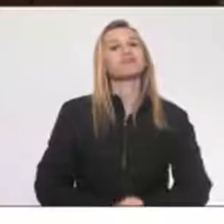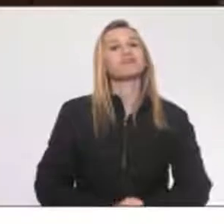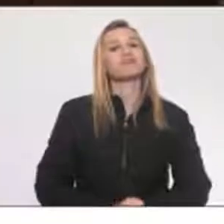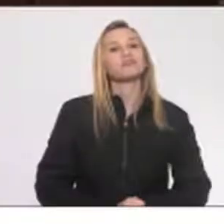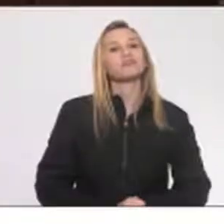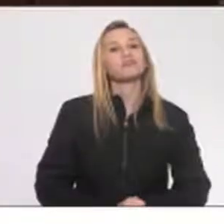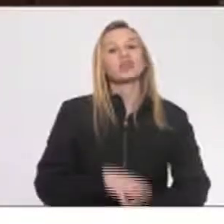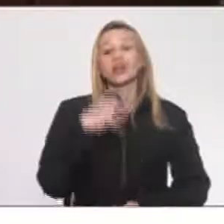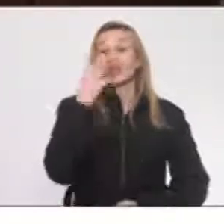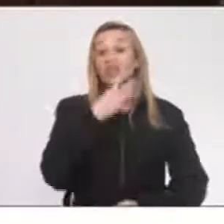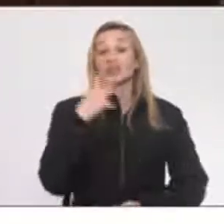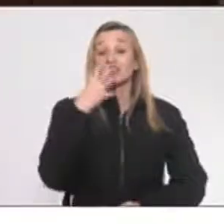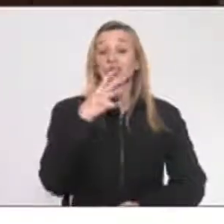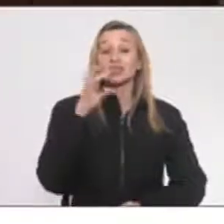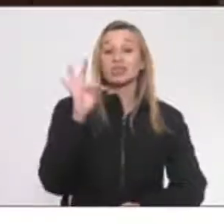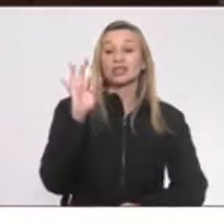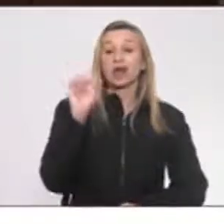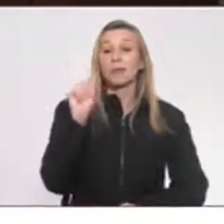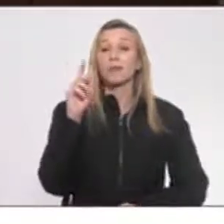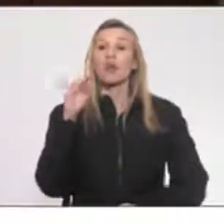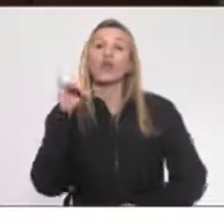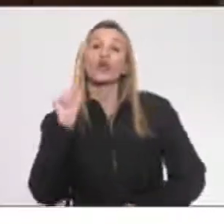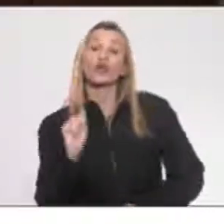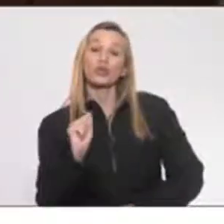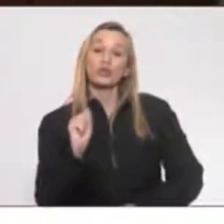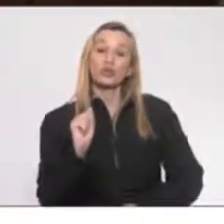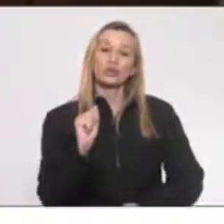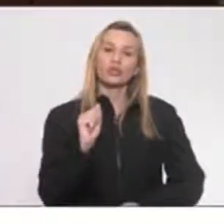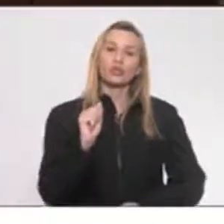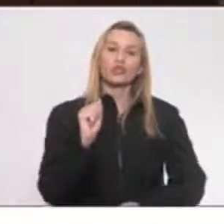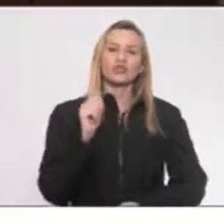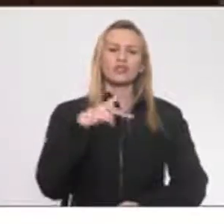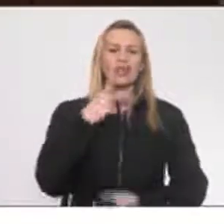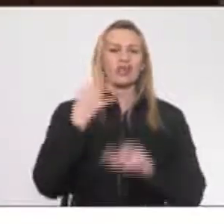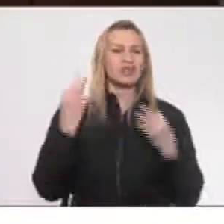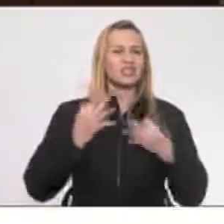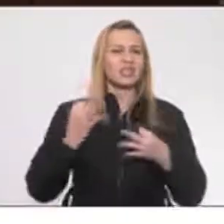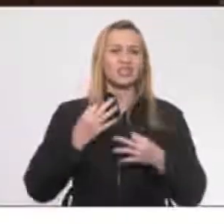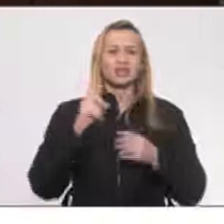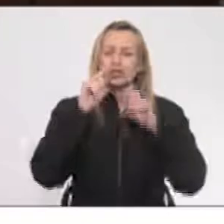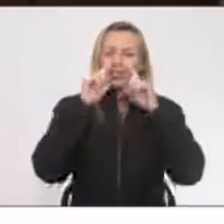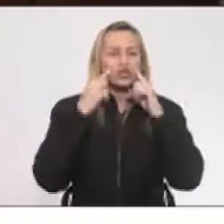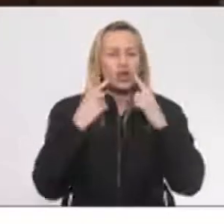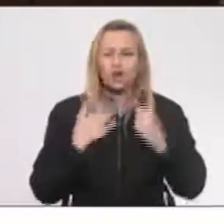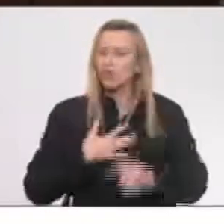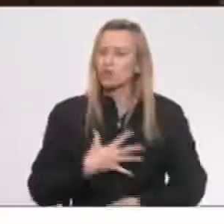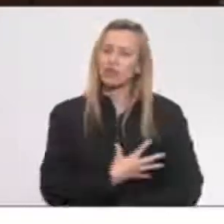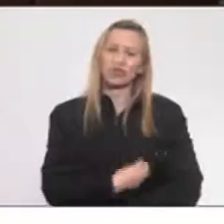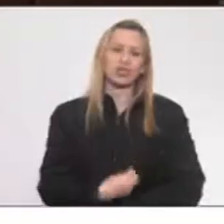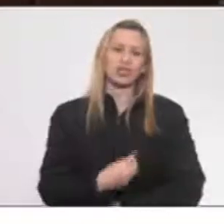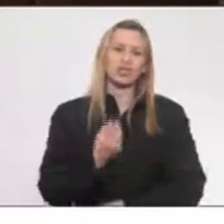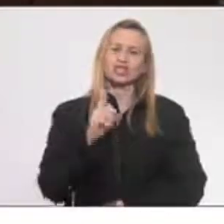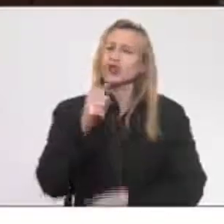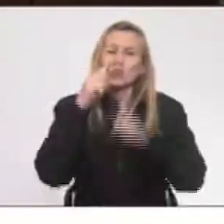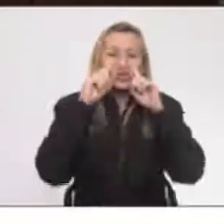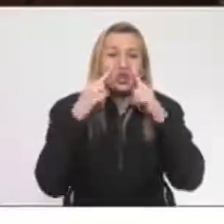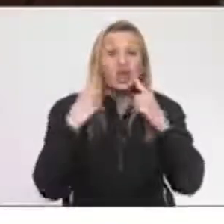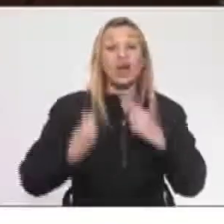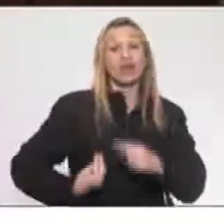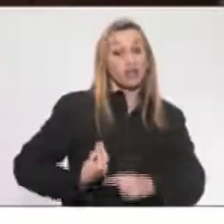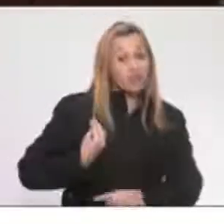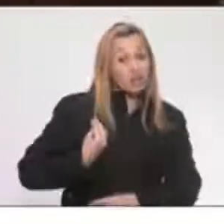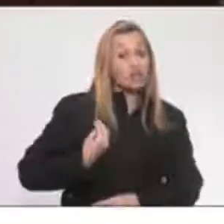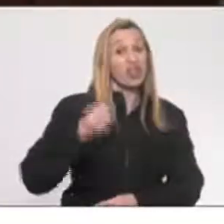A Canção dos Tamoios diz de forma clara: não chores, meu filho, não chores, que a vida